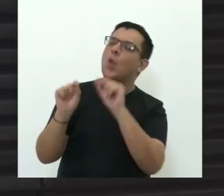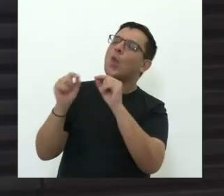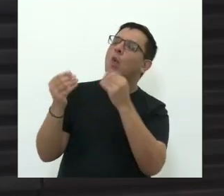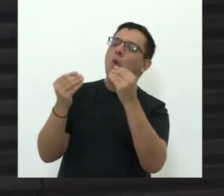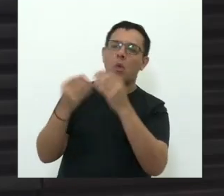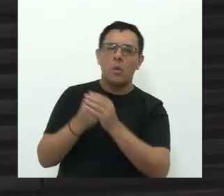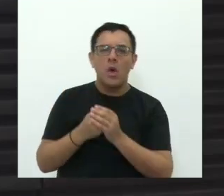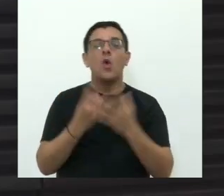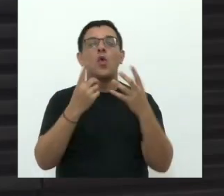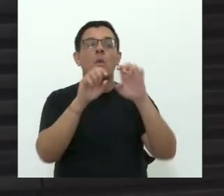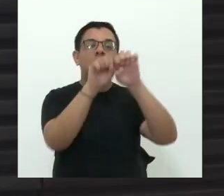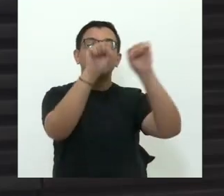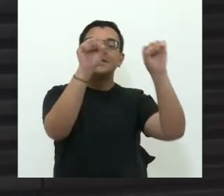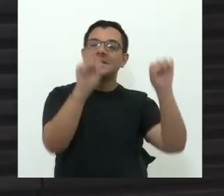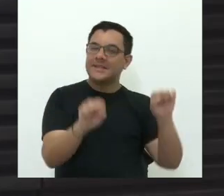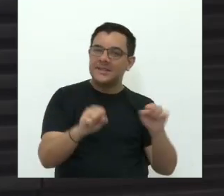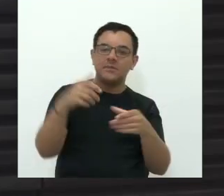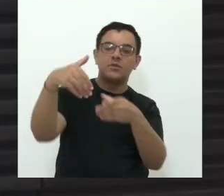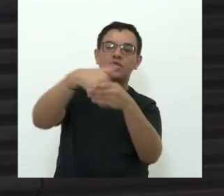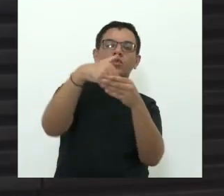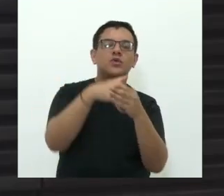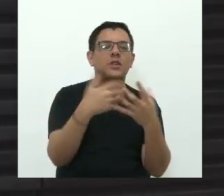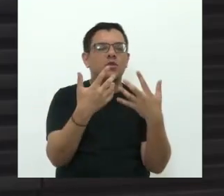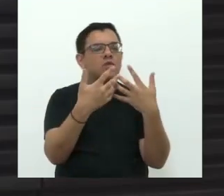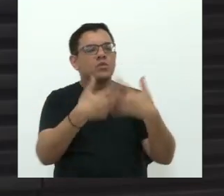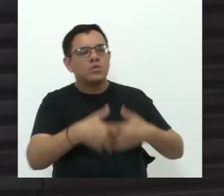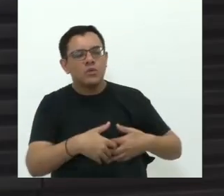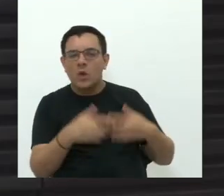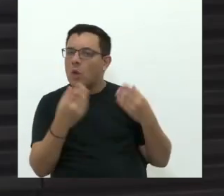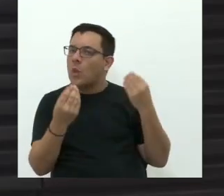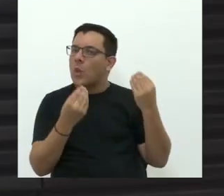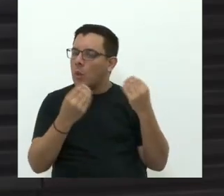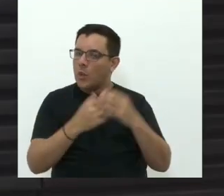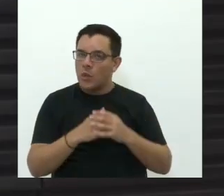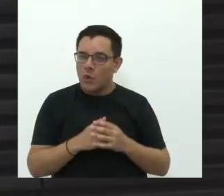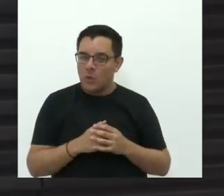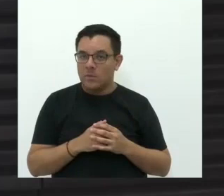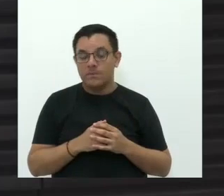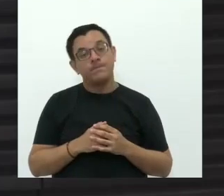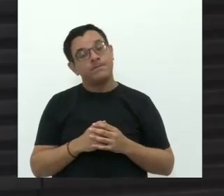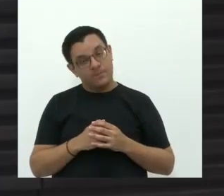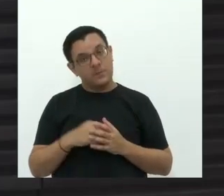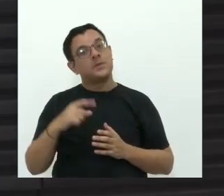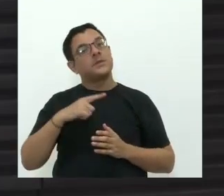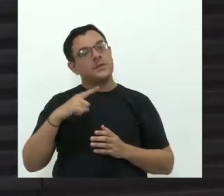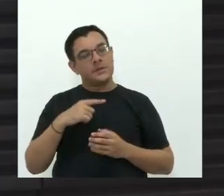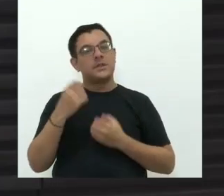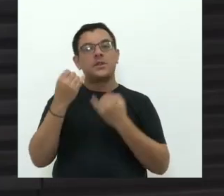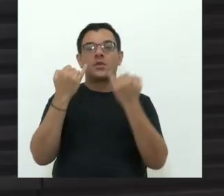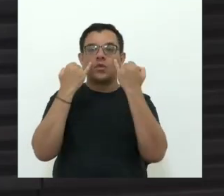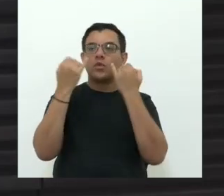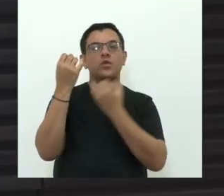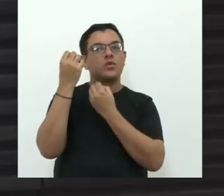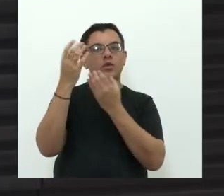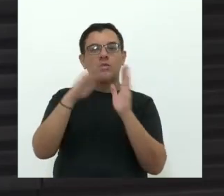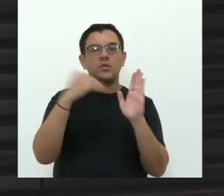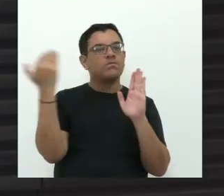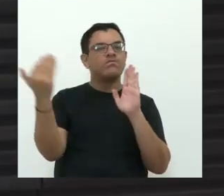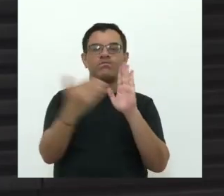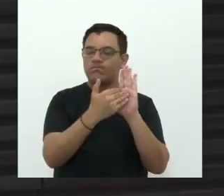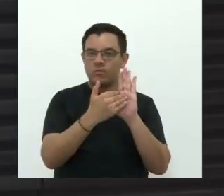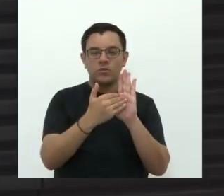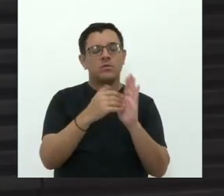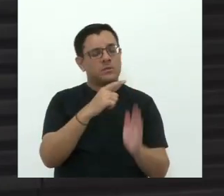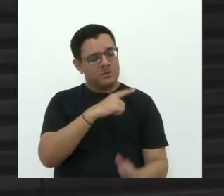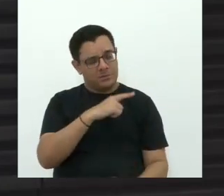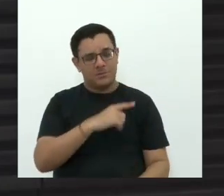tudo isso também é nosso direito saber e existe informação oficial sobre tudo isso não só